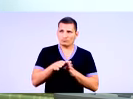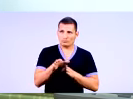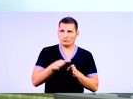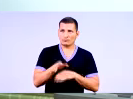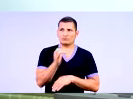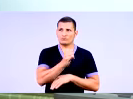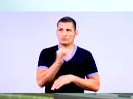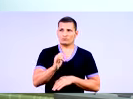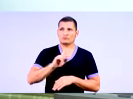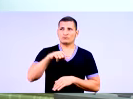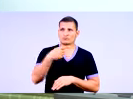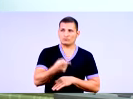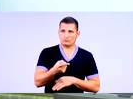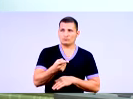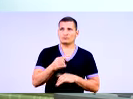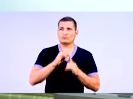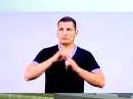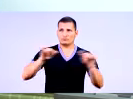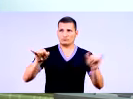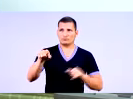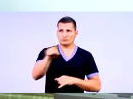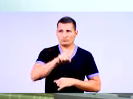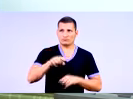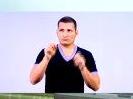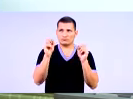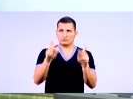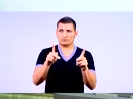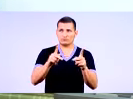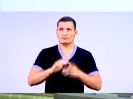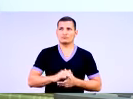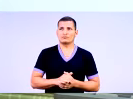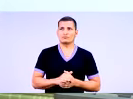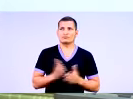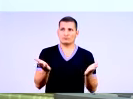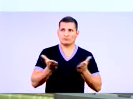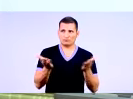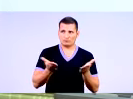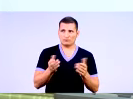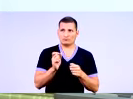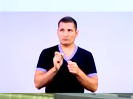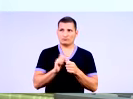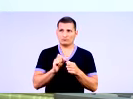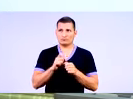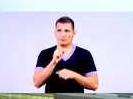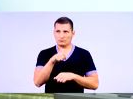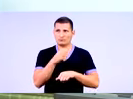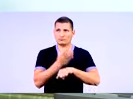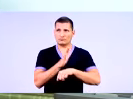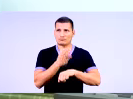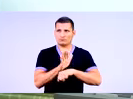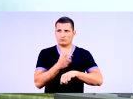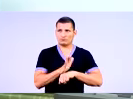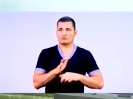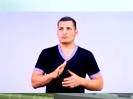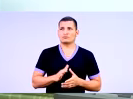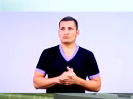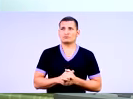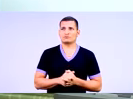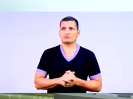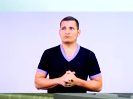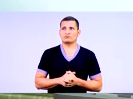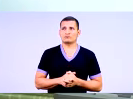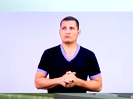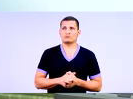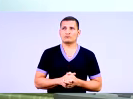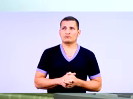estar entrando em contato com vocês, ok? Então, nós vamos fazer agora essa atividade aqui que tem a ver